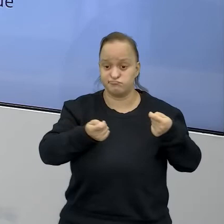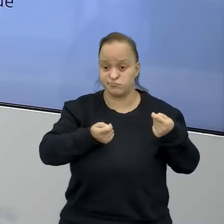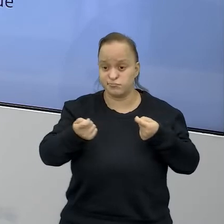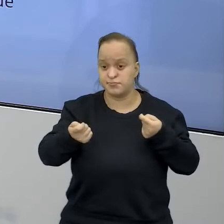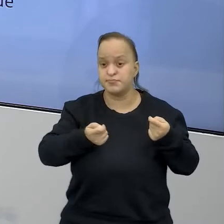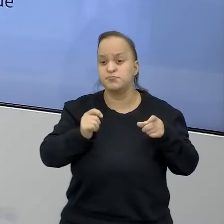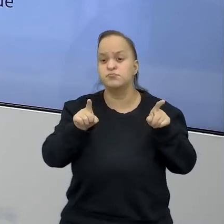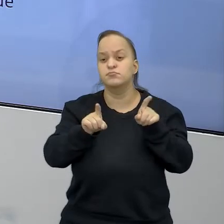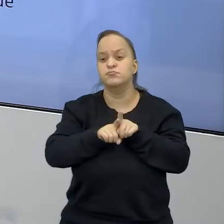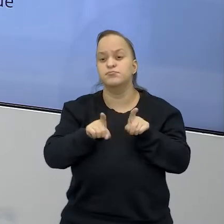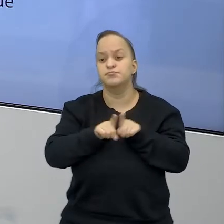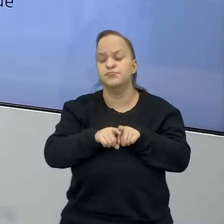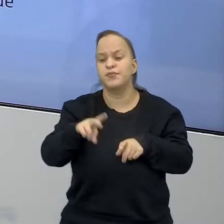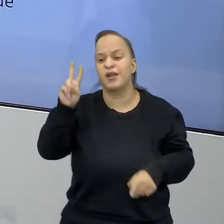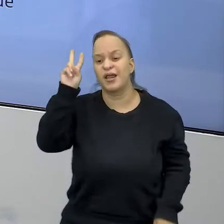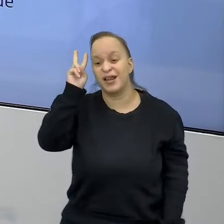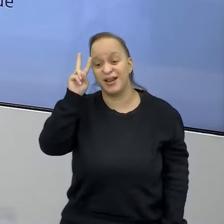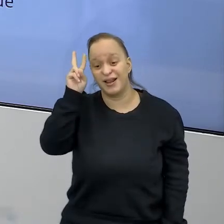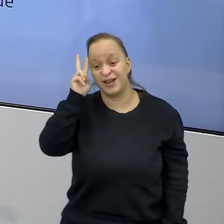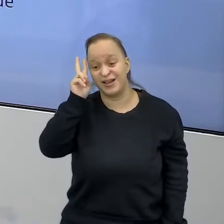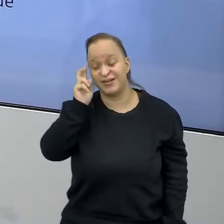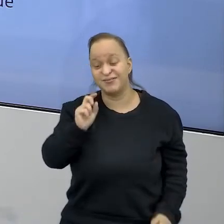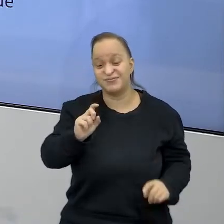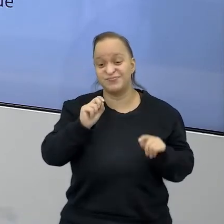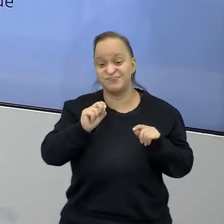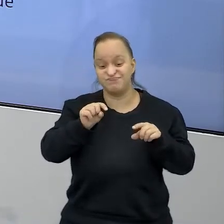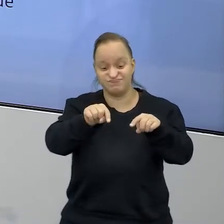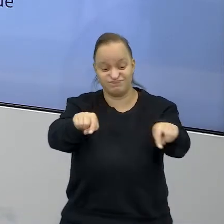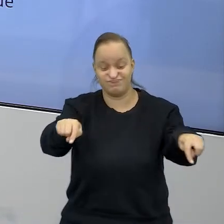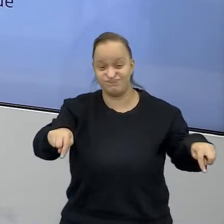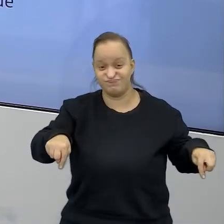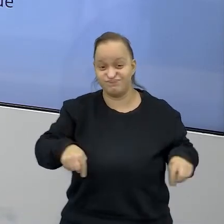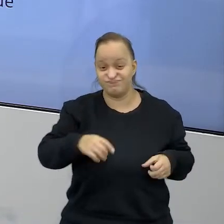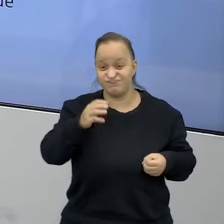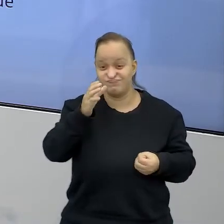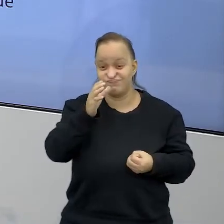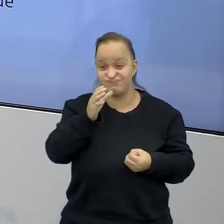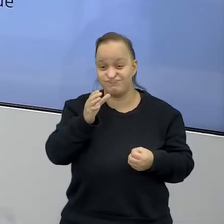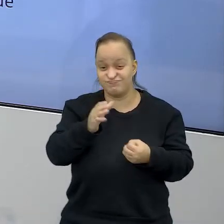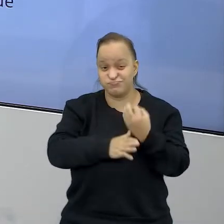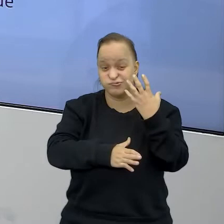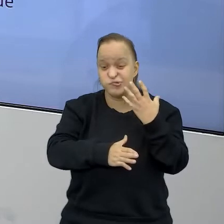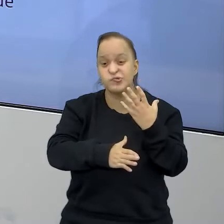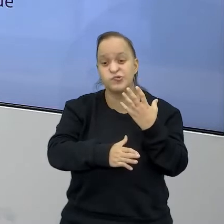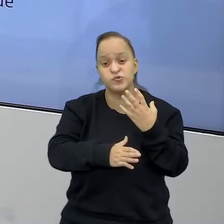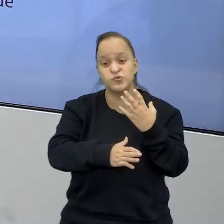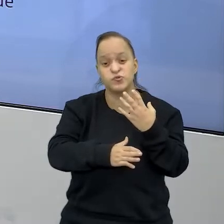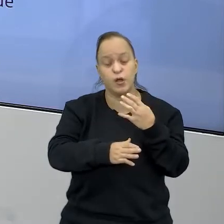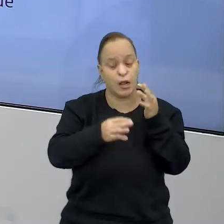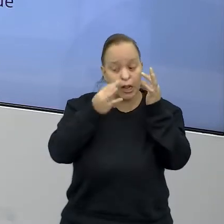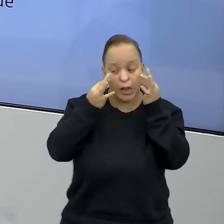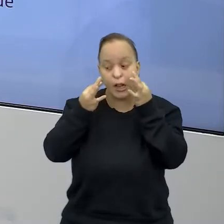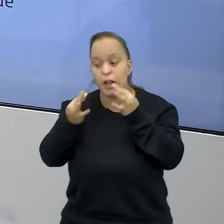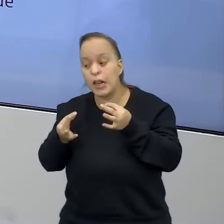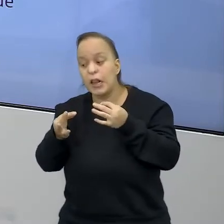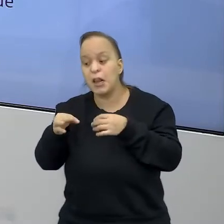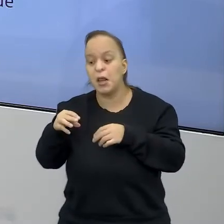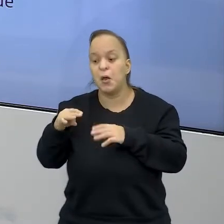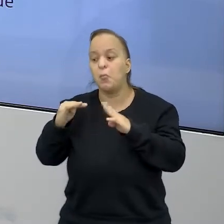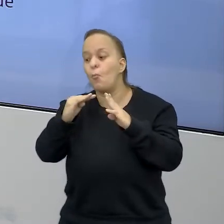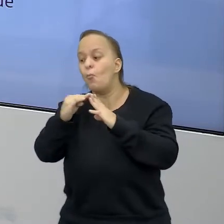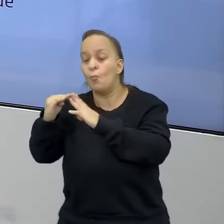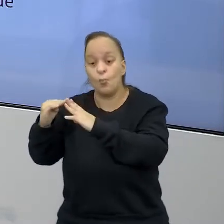para construir, né, no terreno, você tem que ver o zoneamento, se é zona residencial, se é zona mista, né, se é